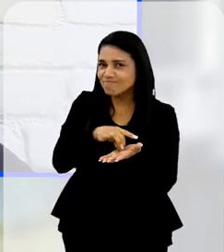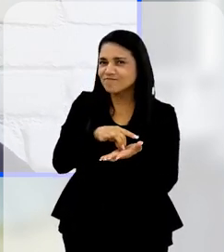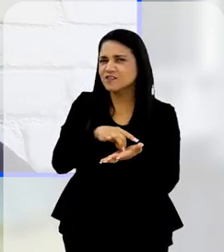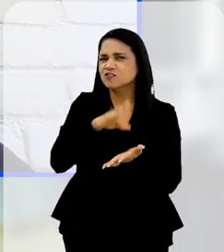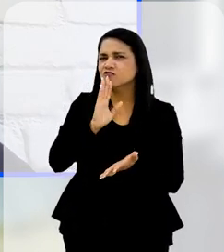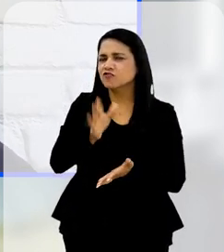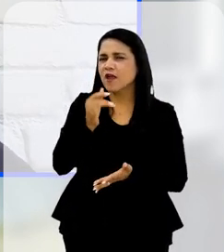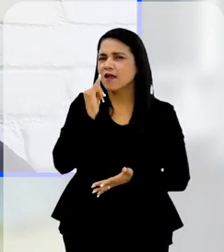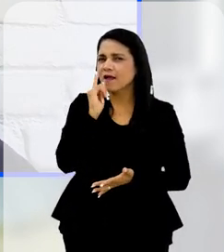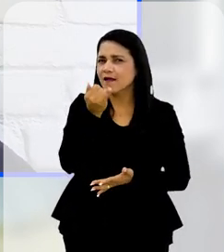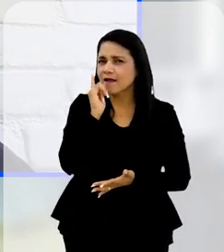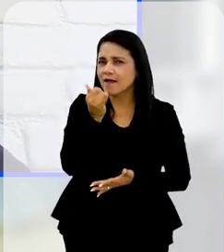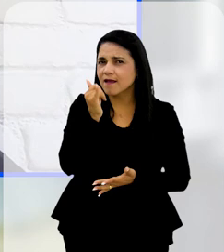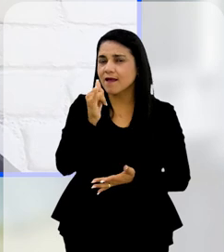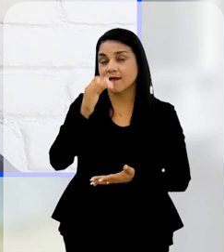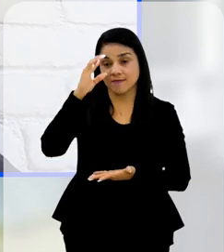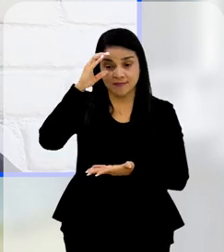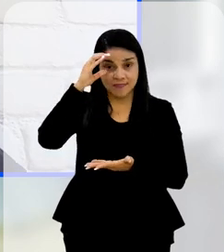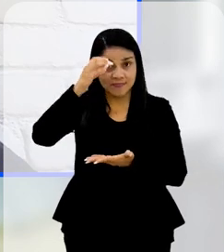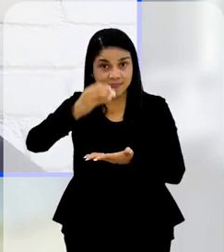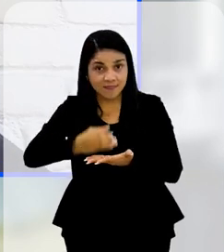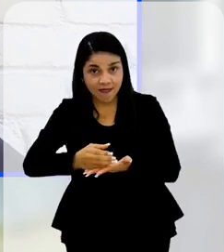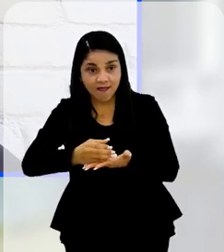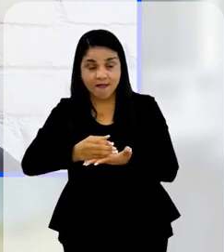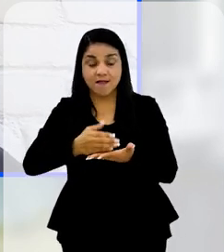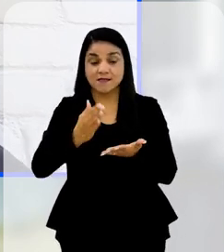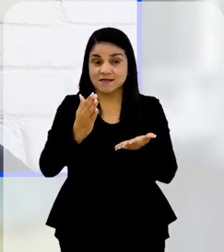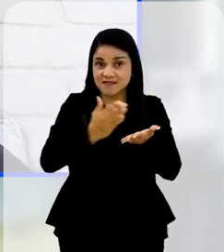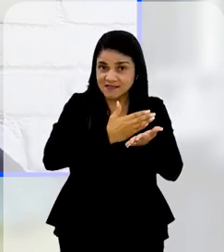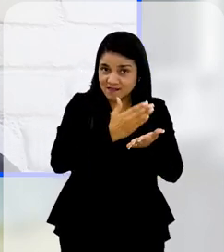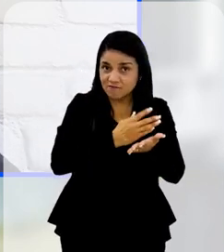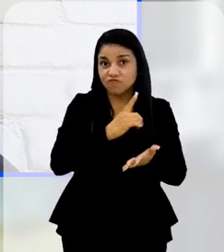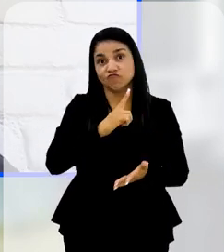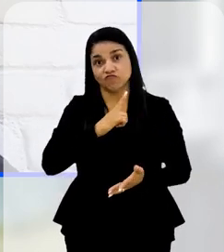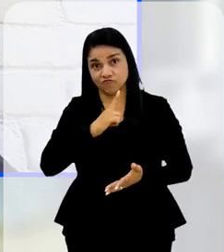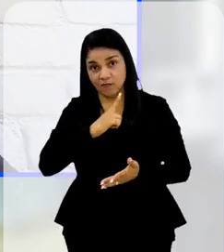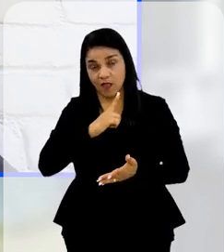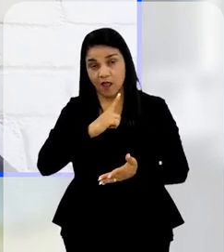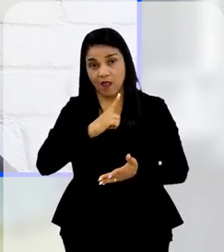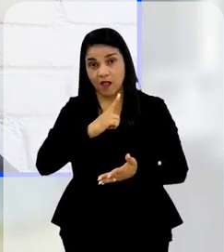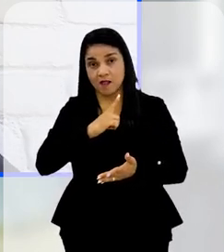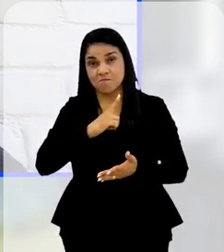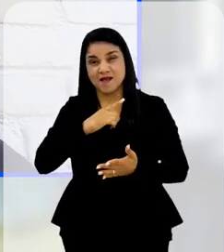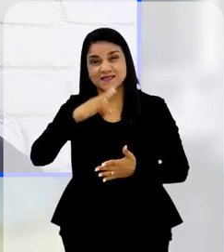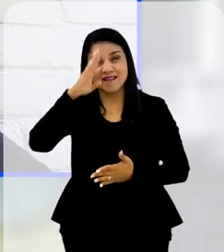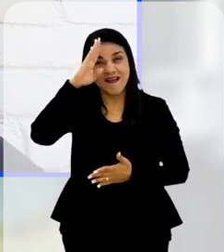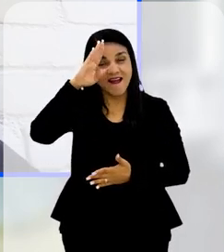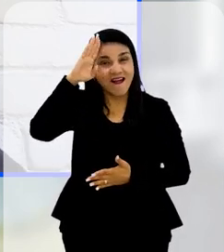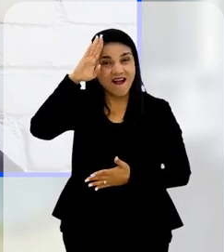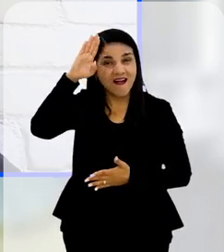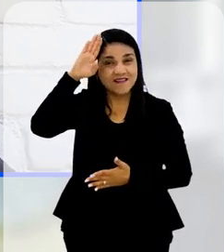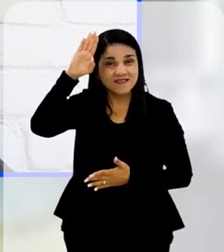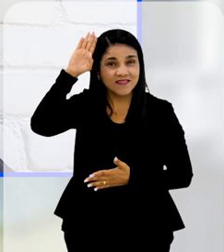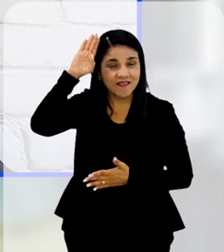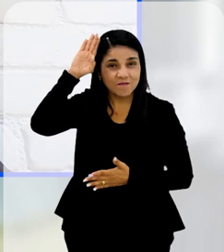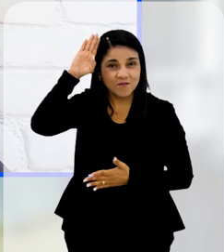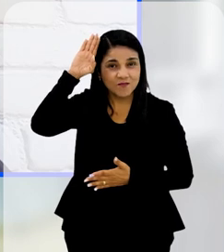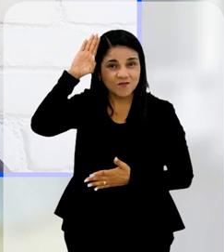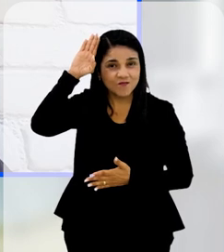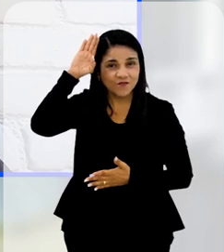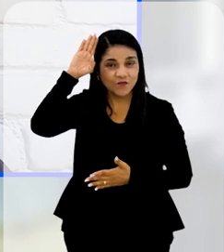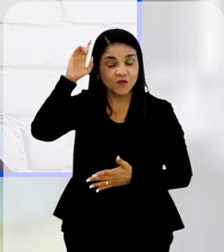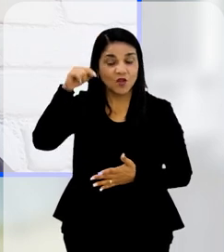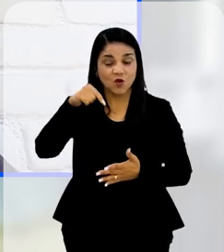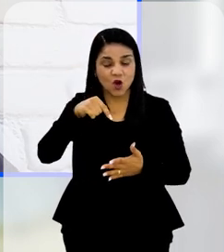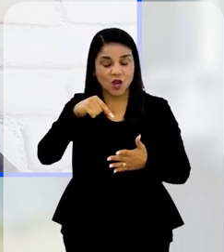livros, coisas, mas um cunho mais acadêmico. Esse cunho mais historiográfico, quer dizer, onde a gente